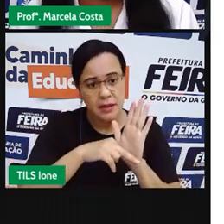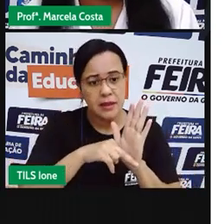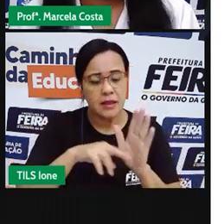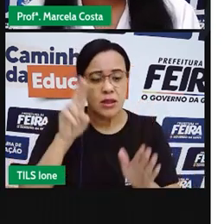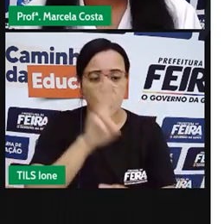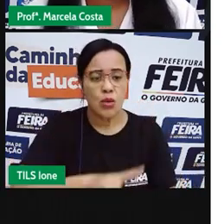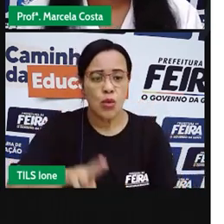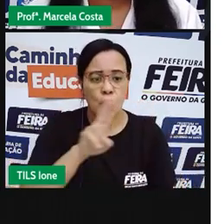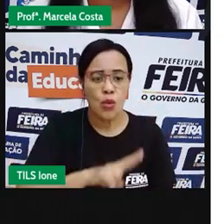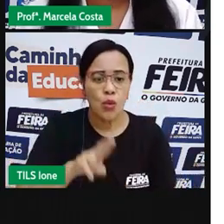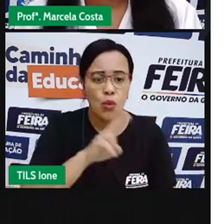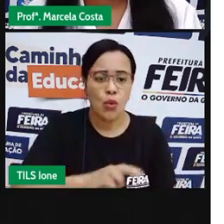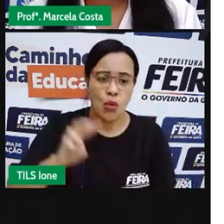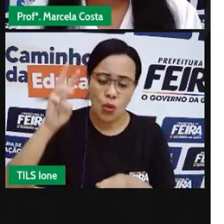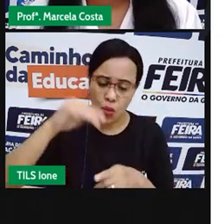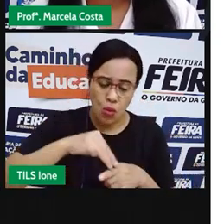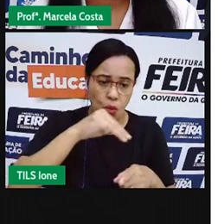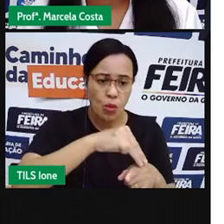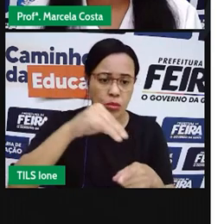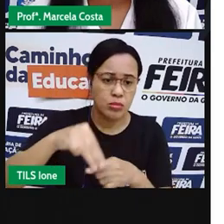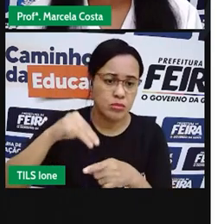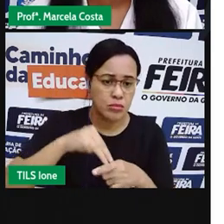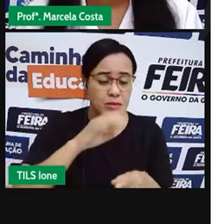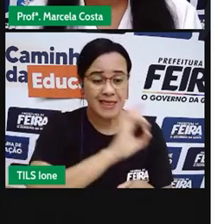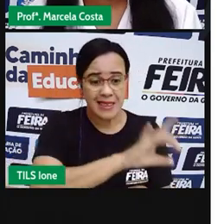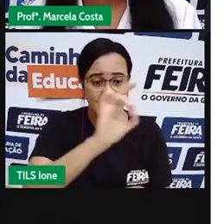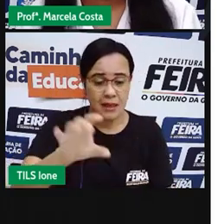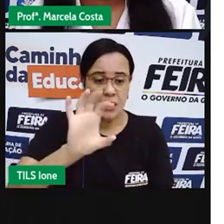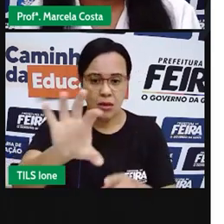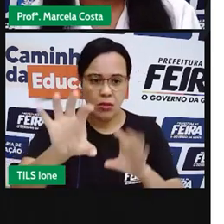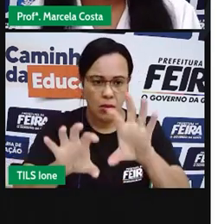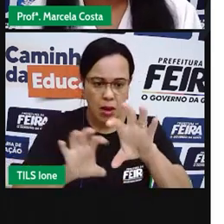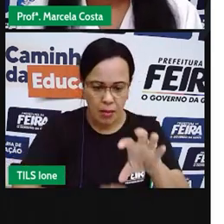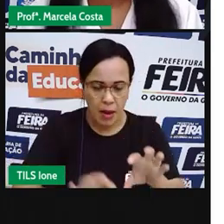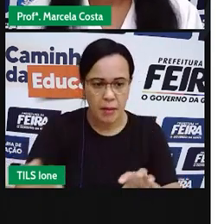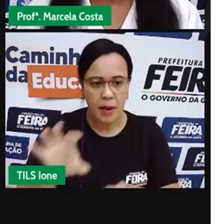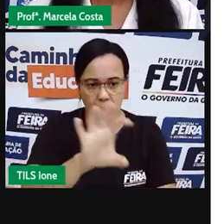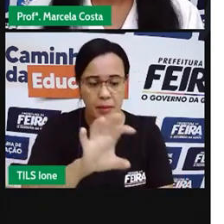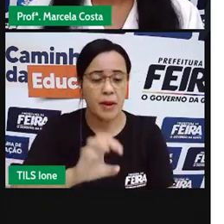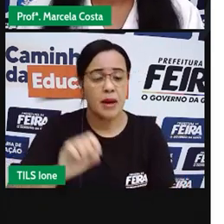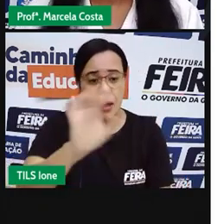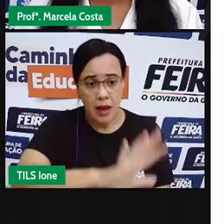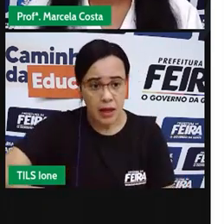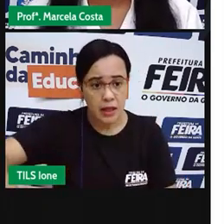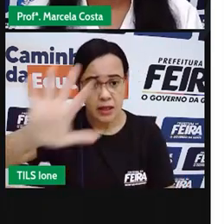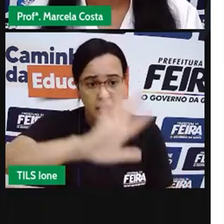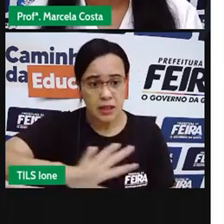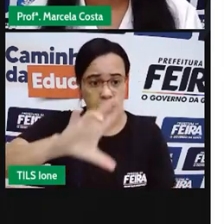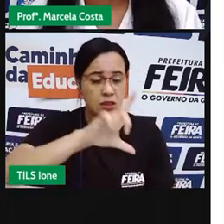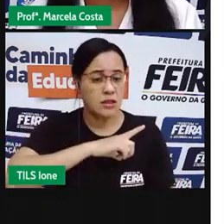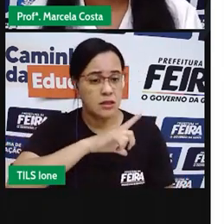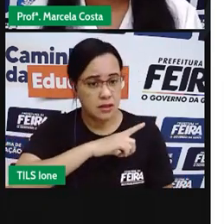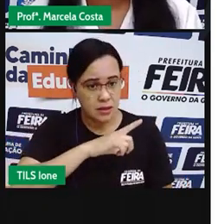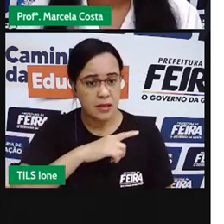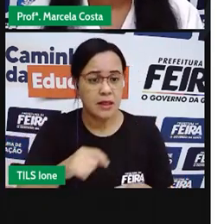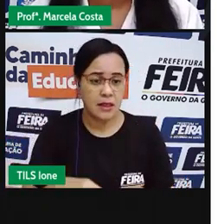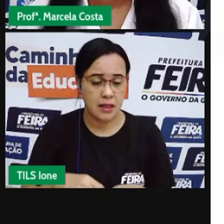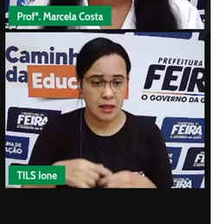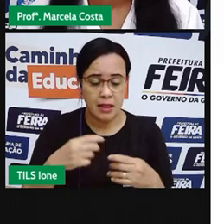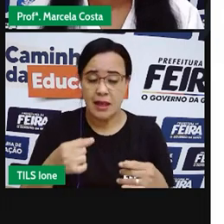nos municípios, né, geralmente nos municípios, se adotou que até 10 horas da